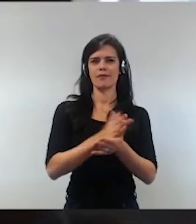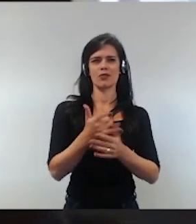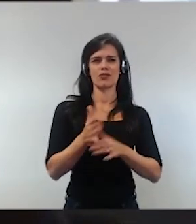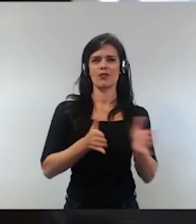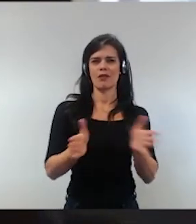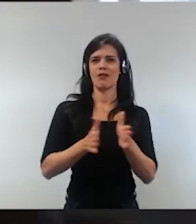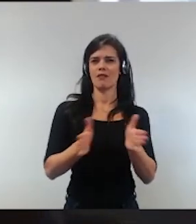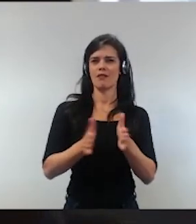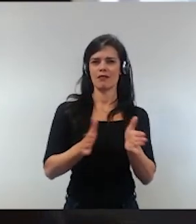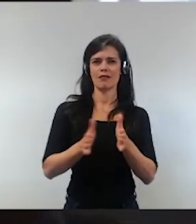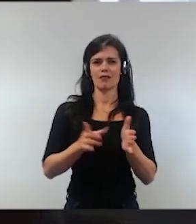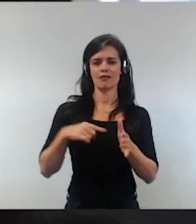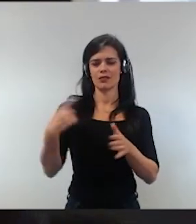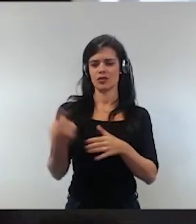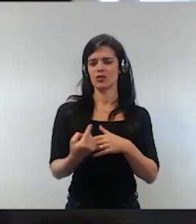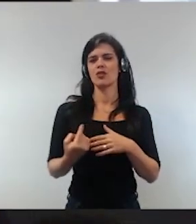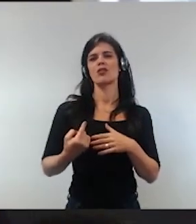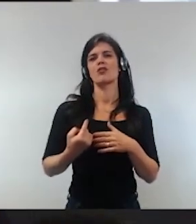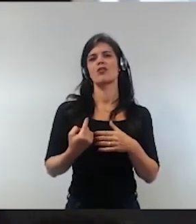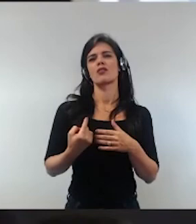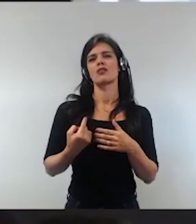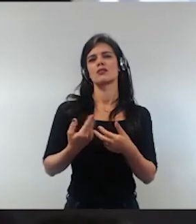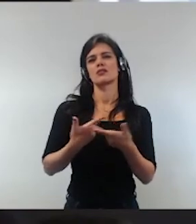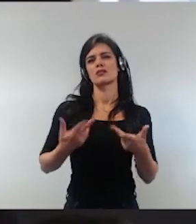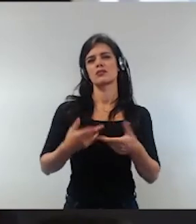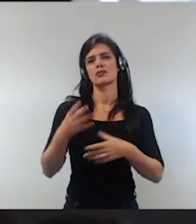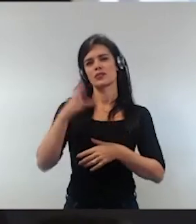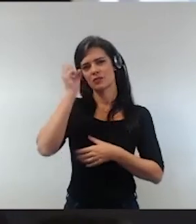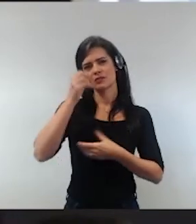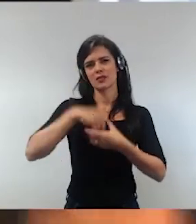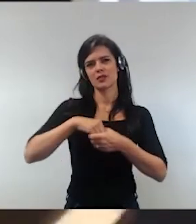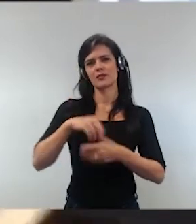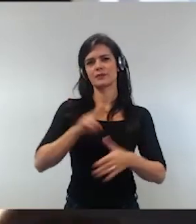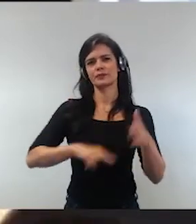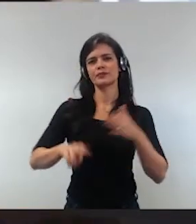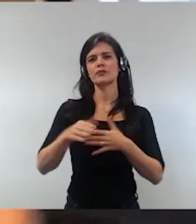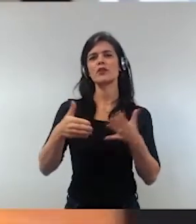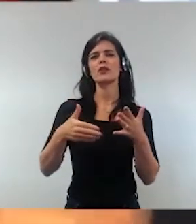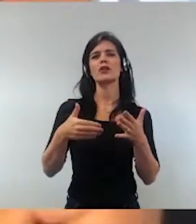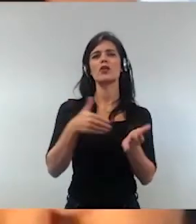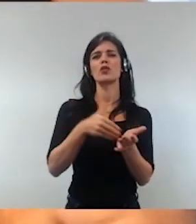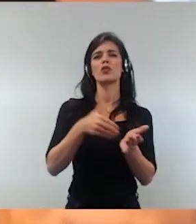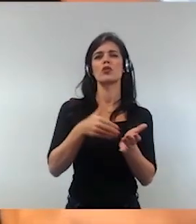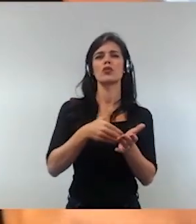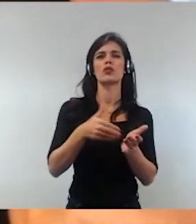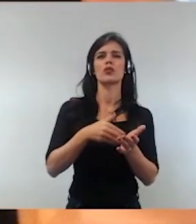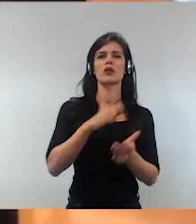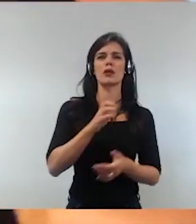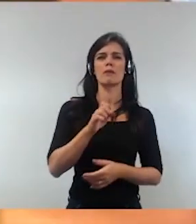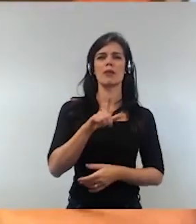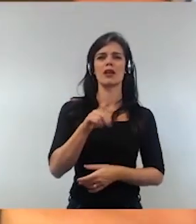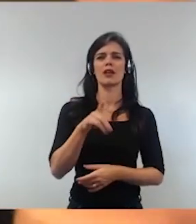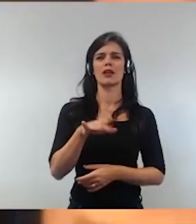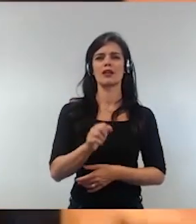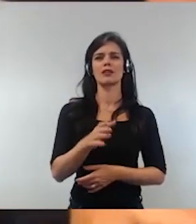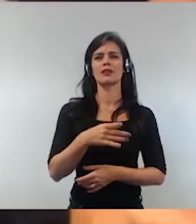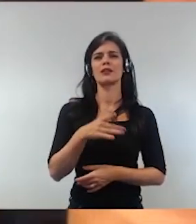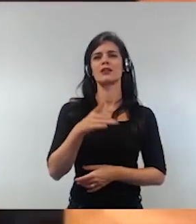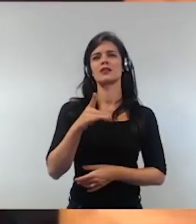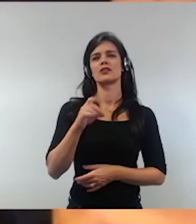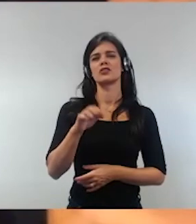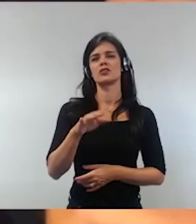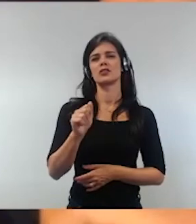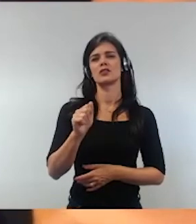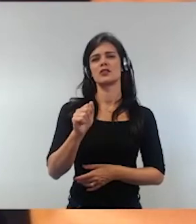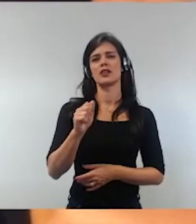qualquer um dos princípios que a gente tanto aprende, né, na faculdade. E, por último, A Balada de Adam Henry, do autor